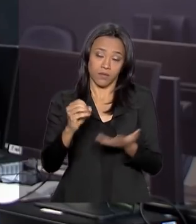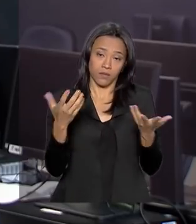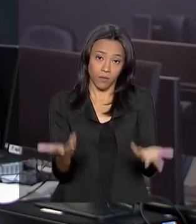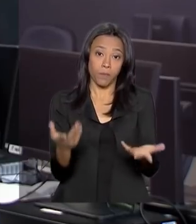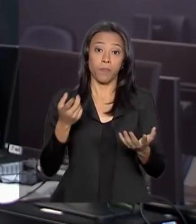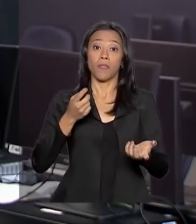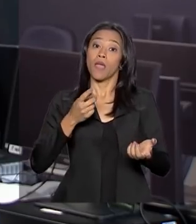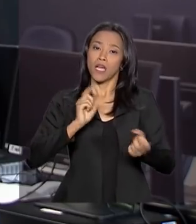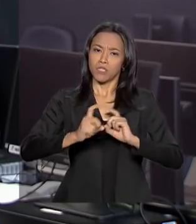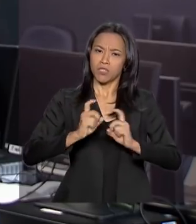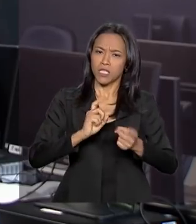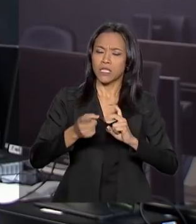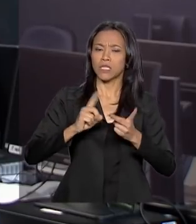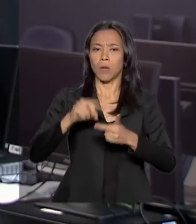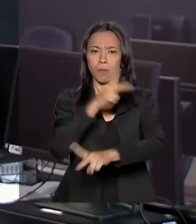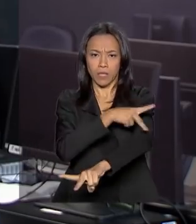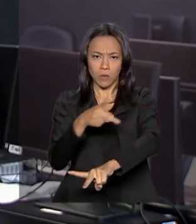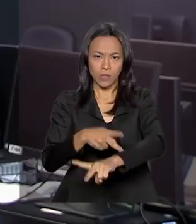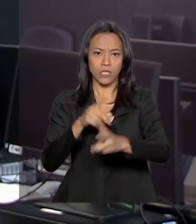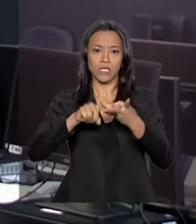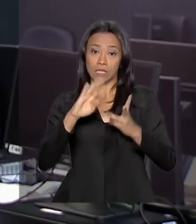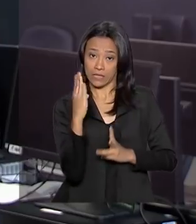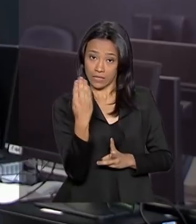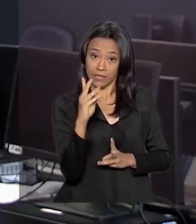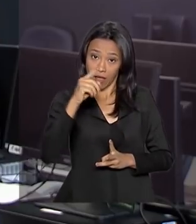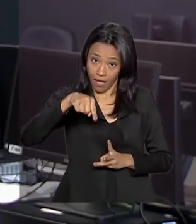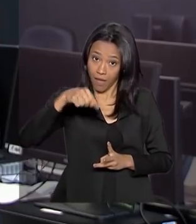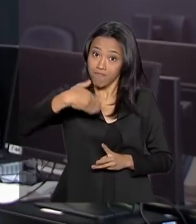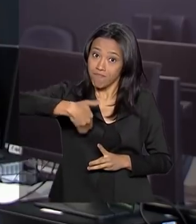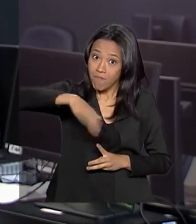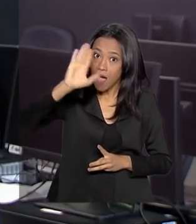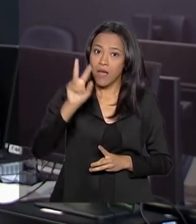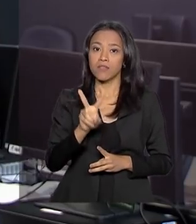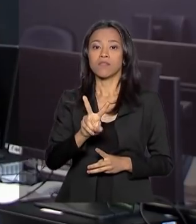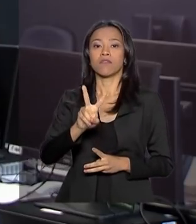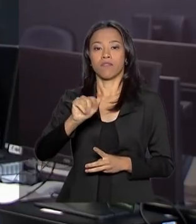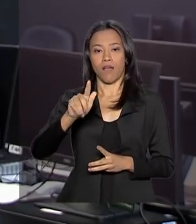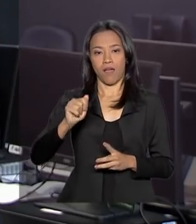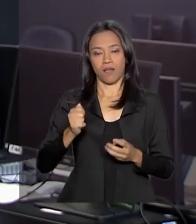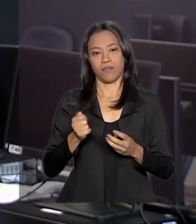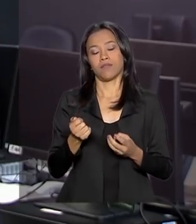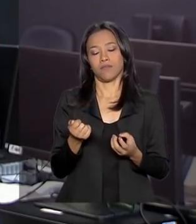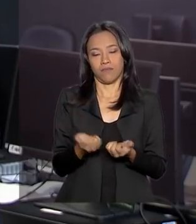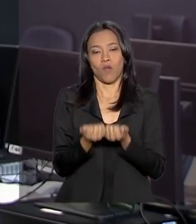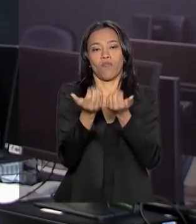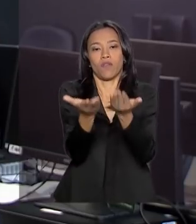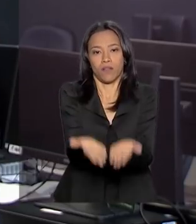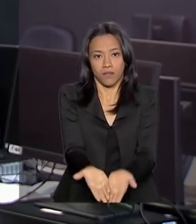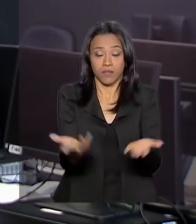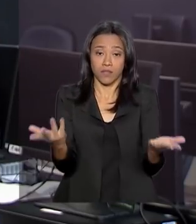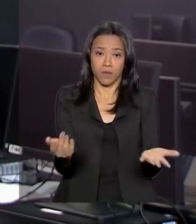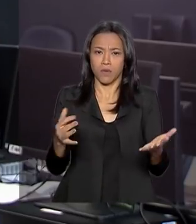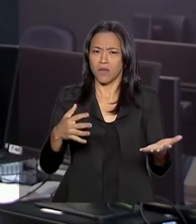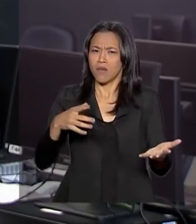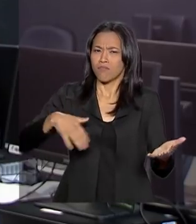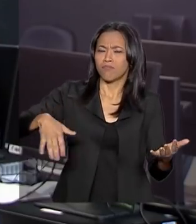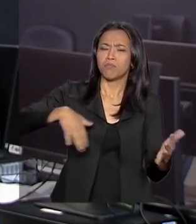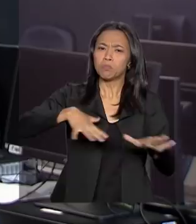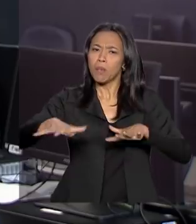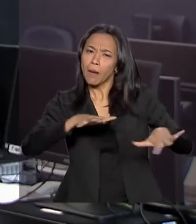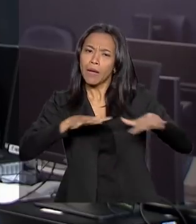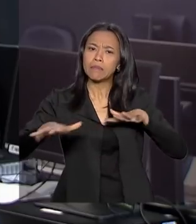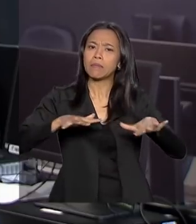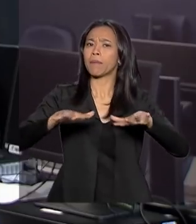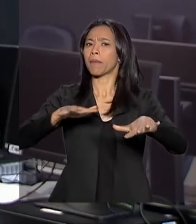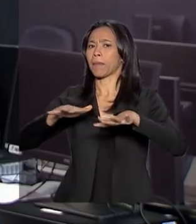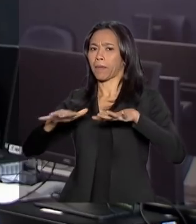Administração, pedagogia e ciências biológicas são as carreiras com mais vagas disponíveis. O Sisu é dinâmico. Os estudantes